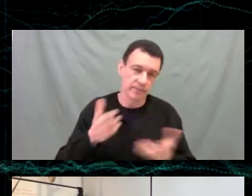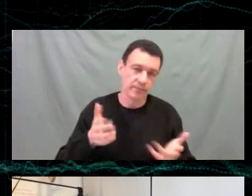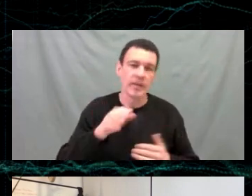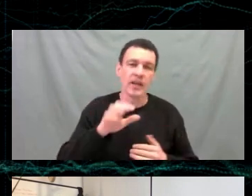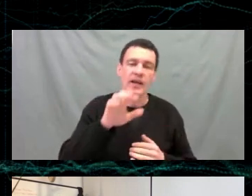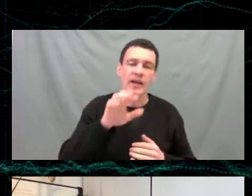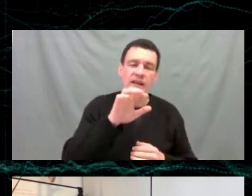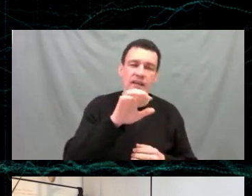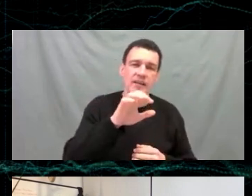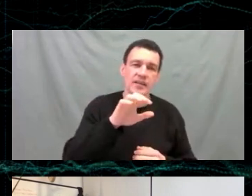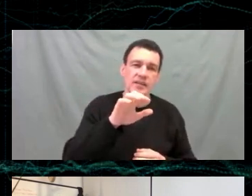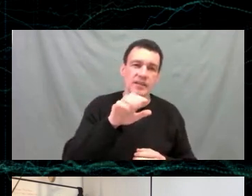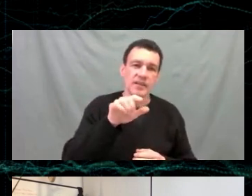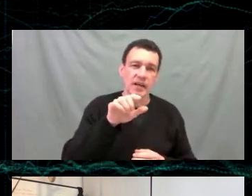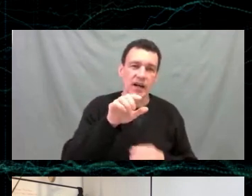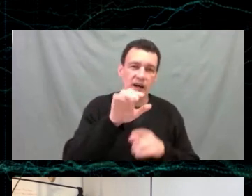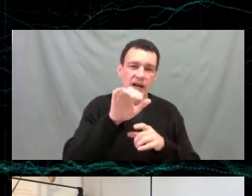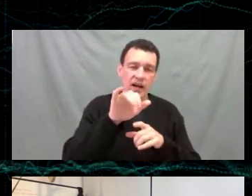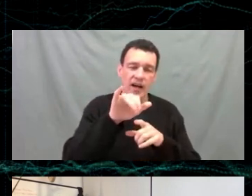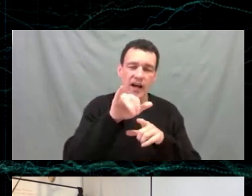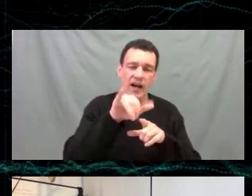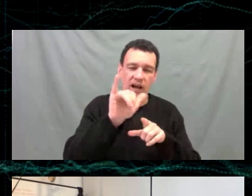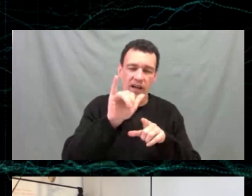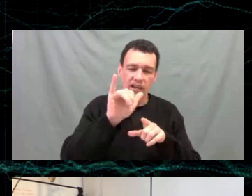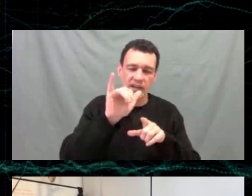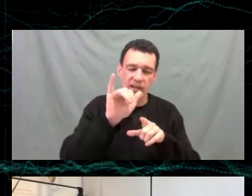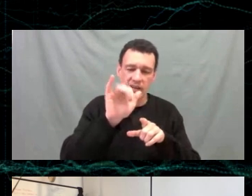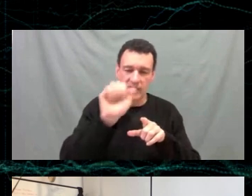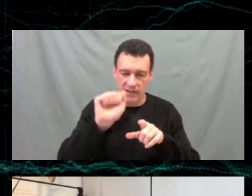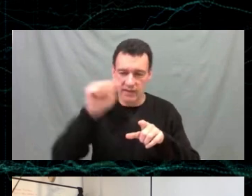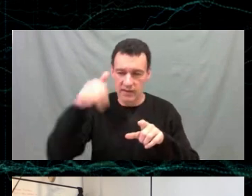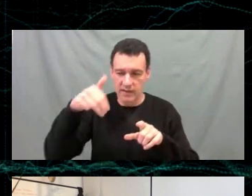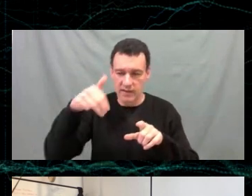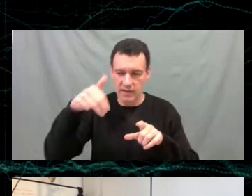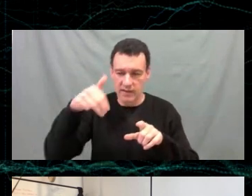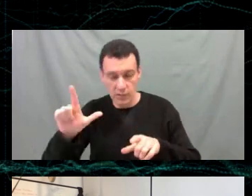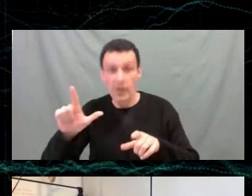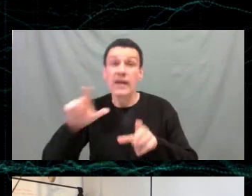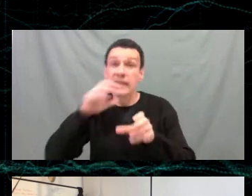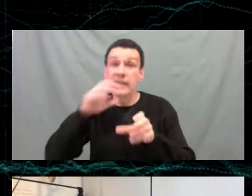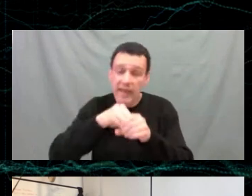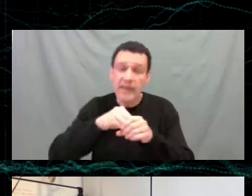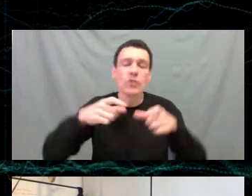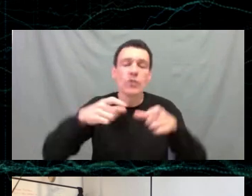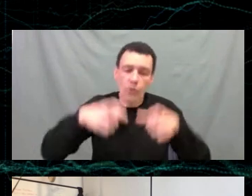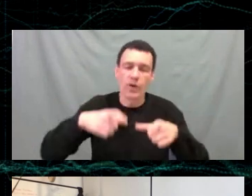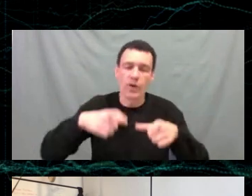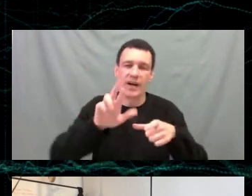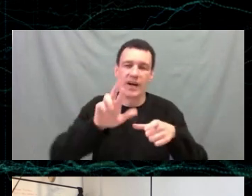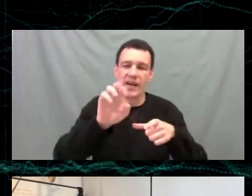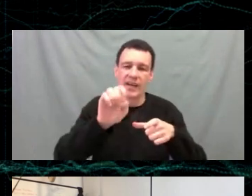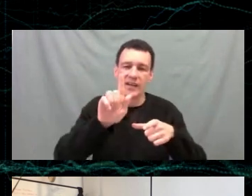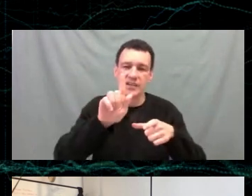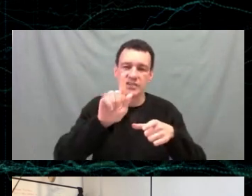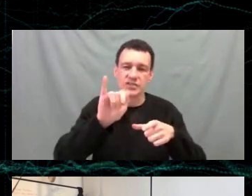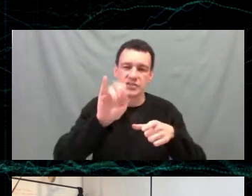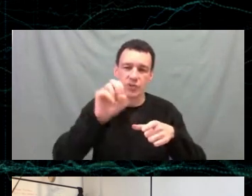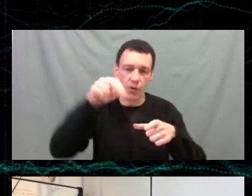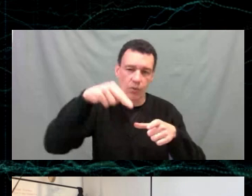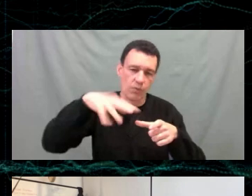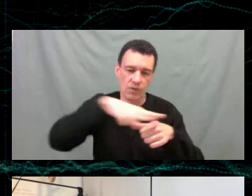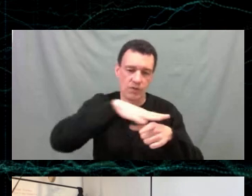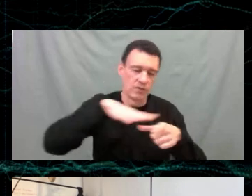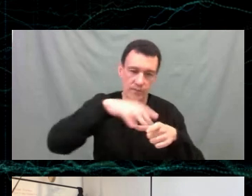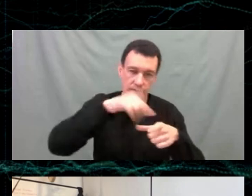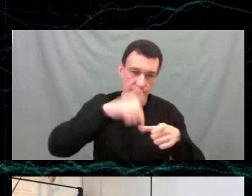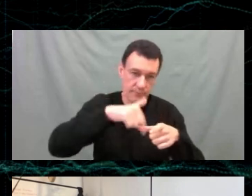está dentro da region, tá? Então aqui a gente tem algumas configurações, estou falando que a AWS Region é o SS2,